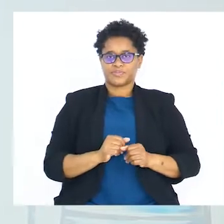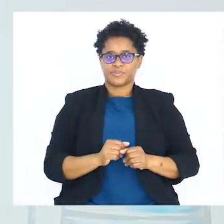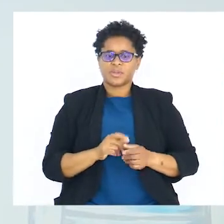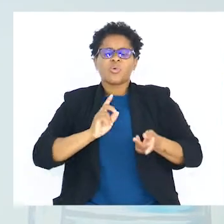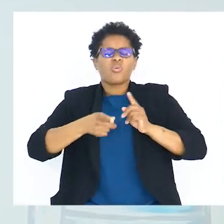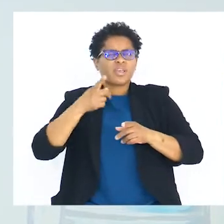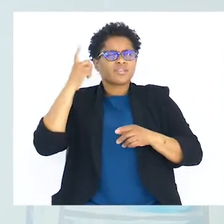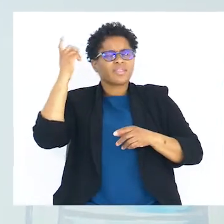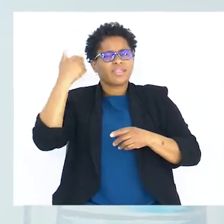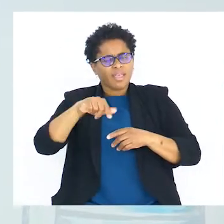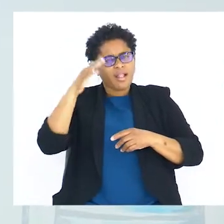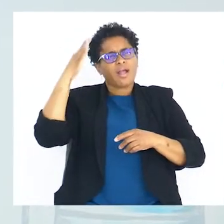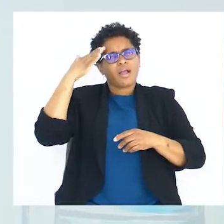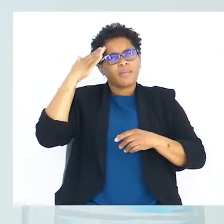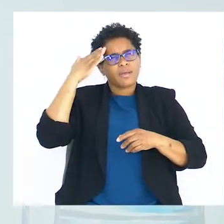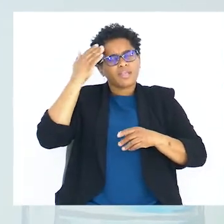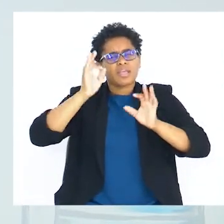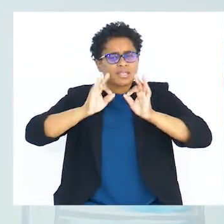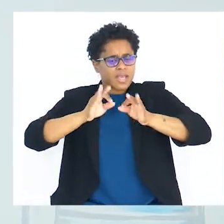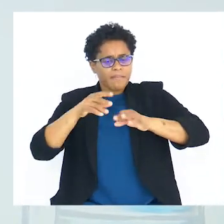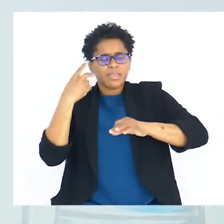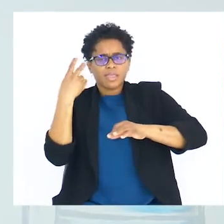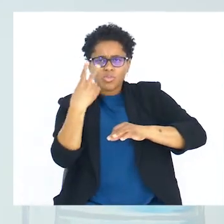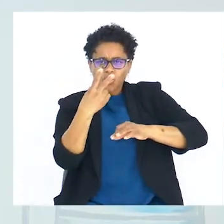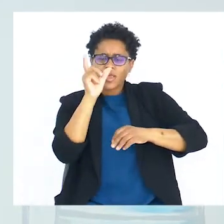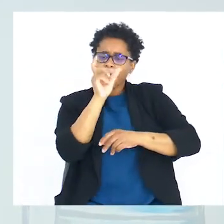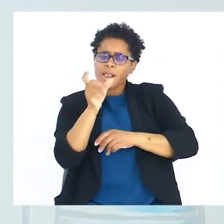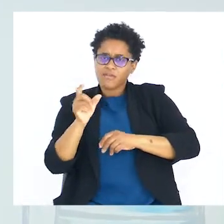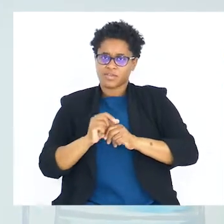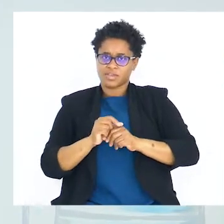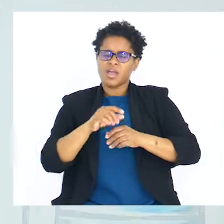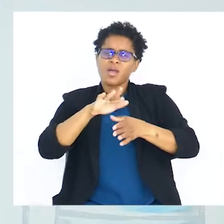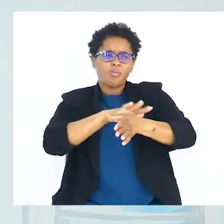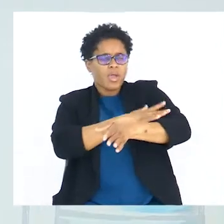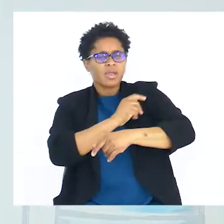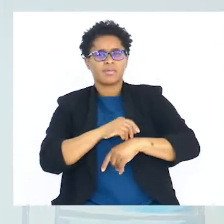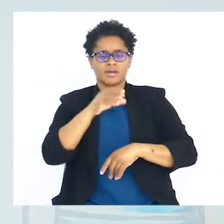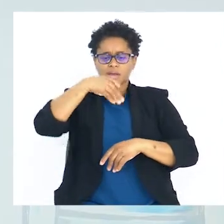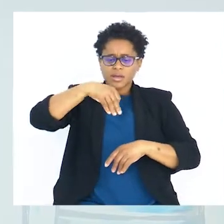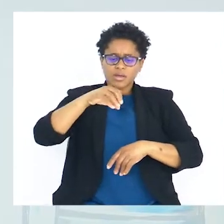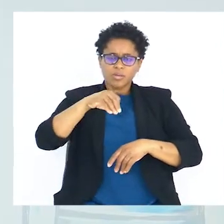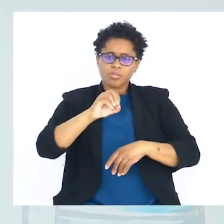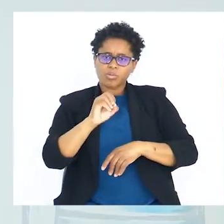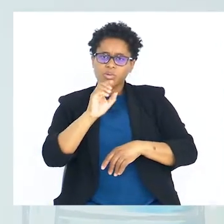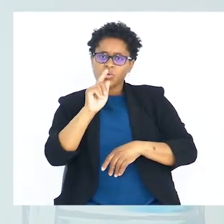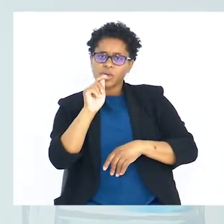poético, o que vem na cabeça? Sempre vem 2 palavrinhas: poema, poesia.